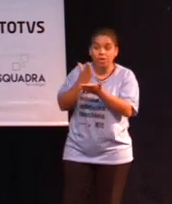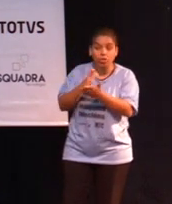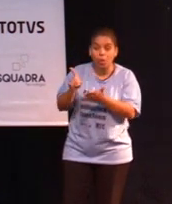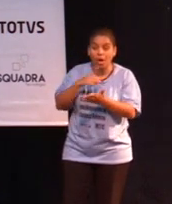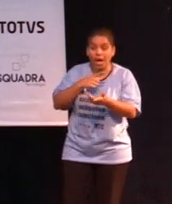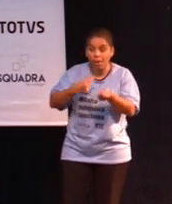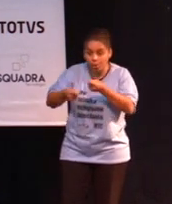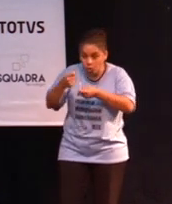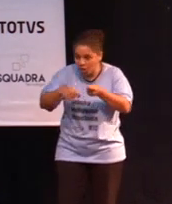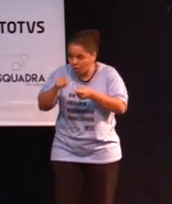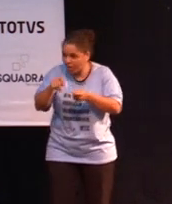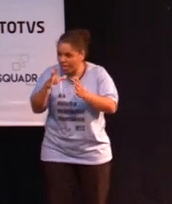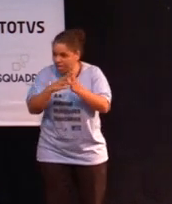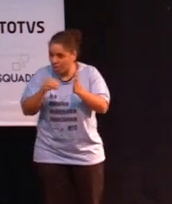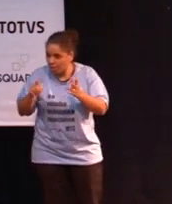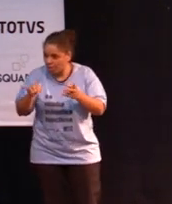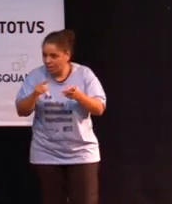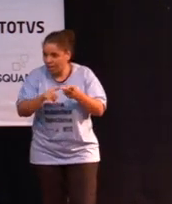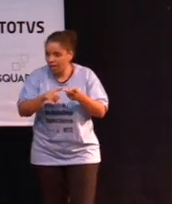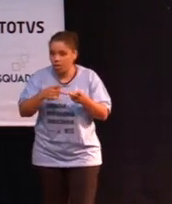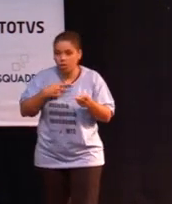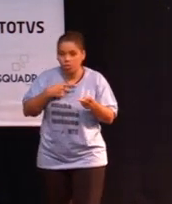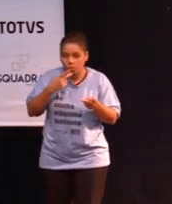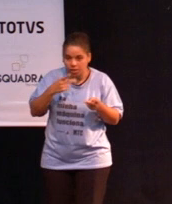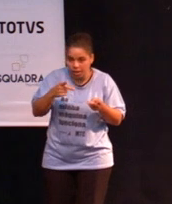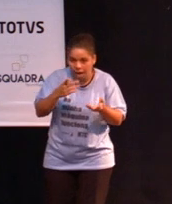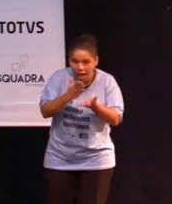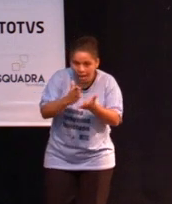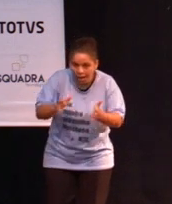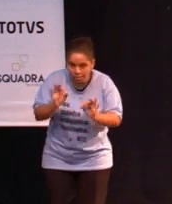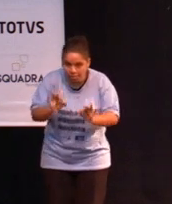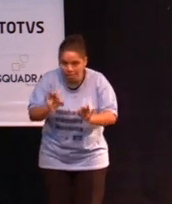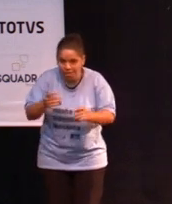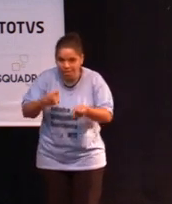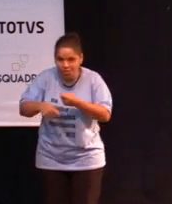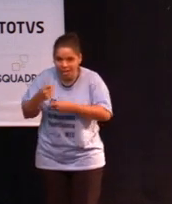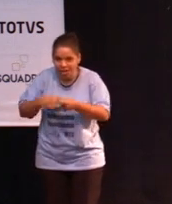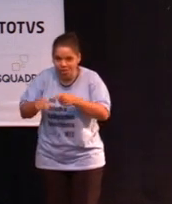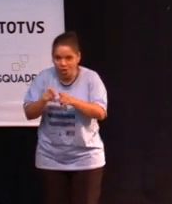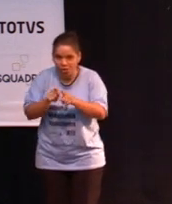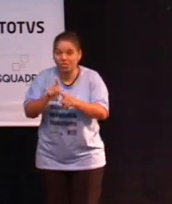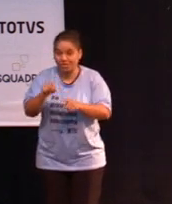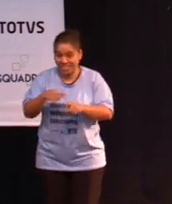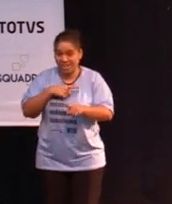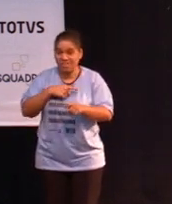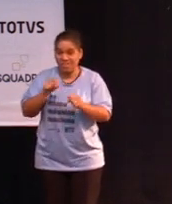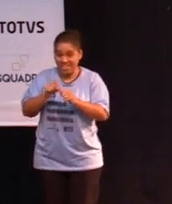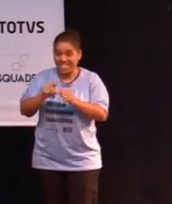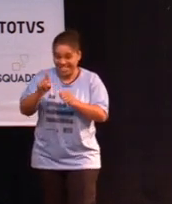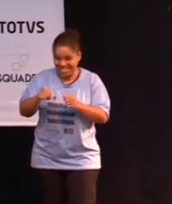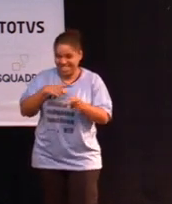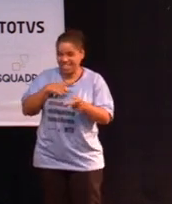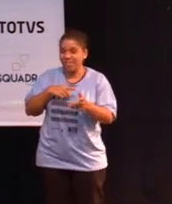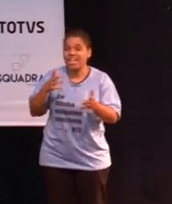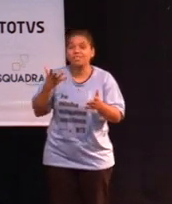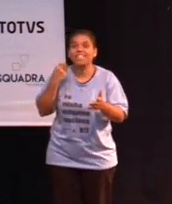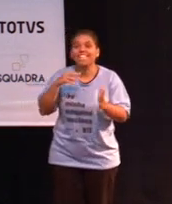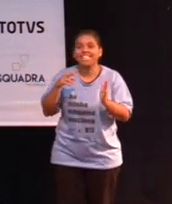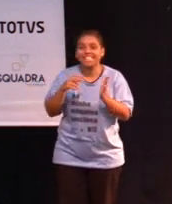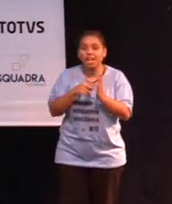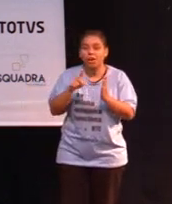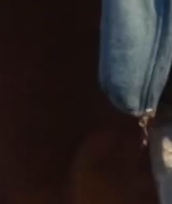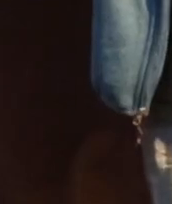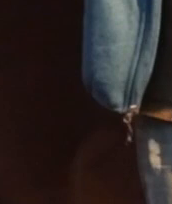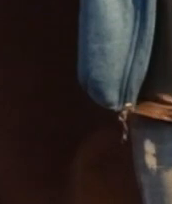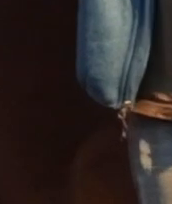e nesse modelo acaba e acaba mesmo acaba de confiança é muito mais do que esquecer um botão é muito mais do que um